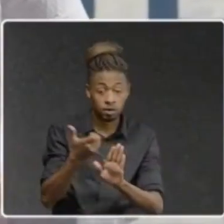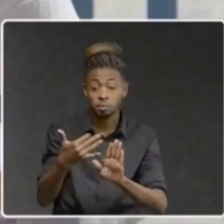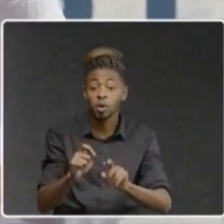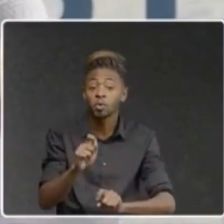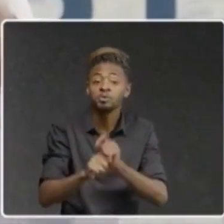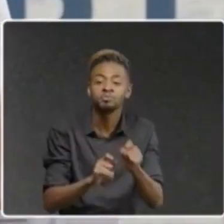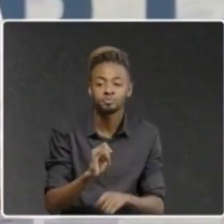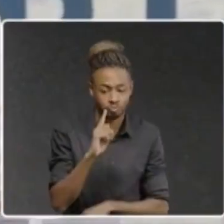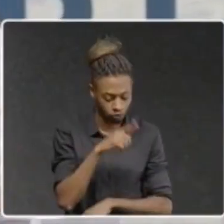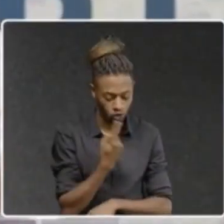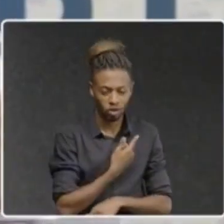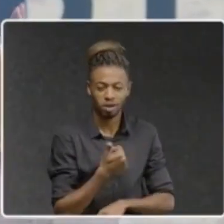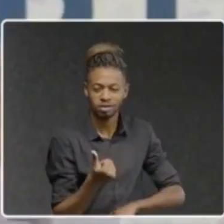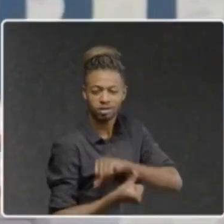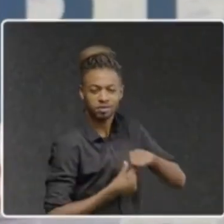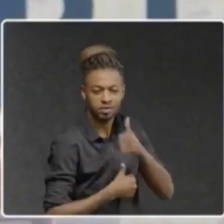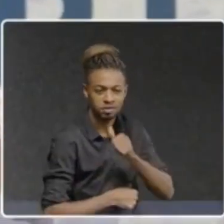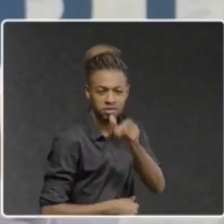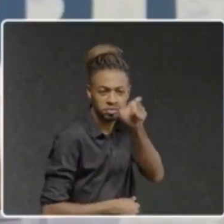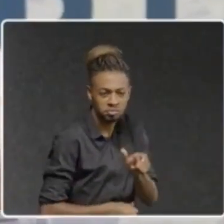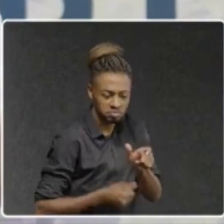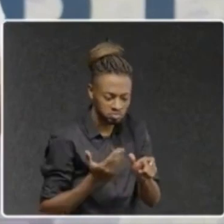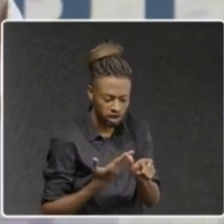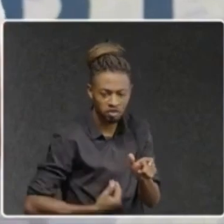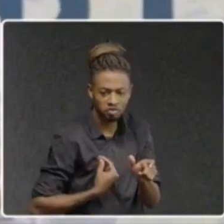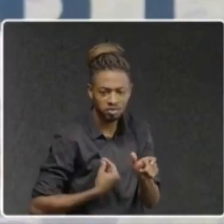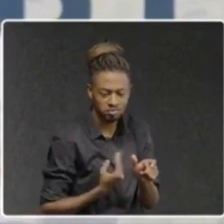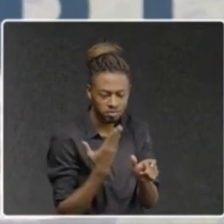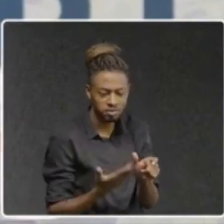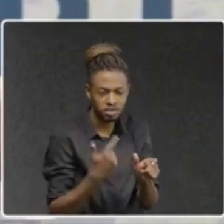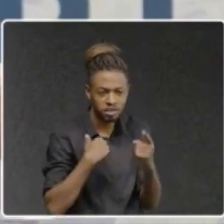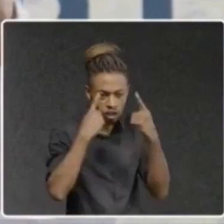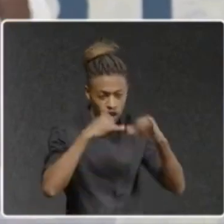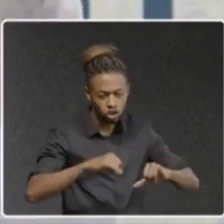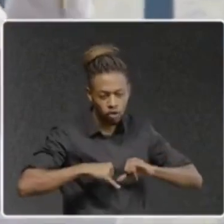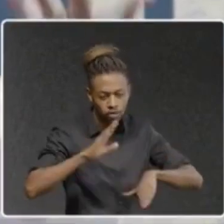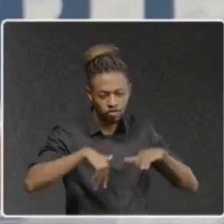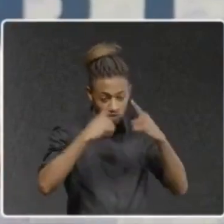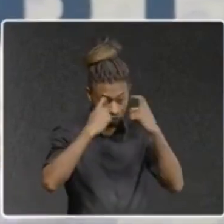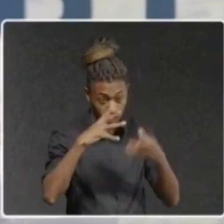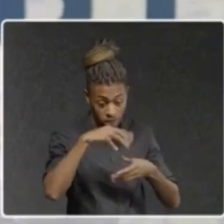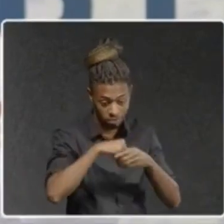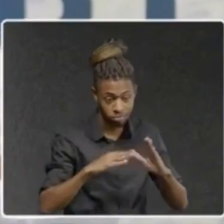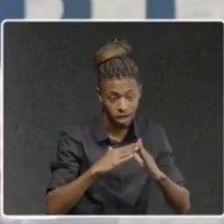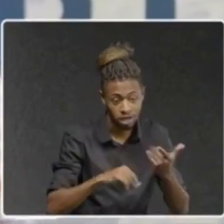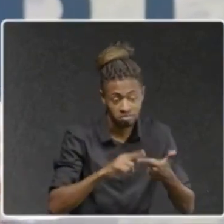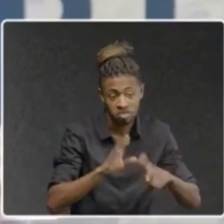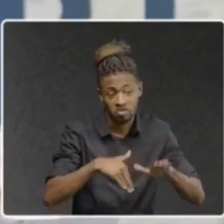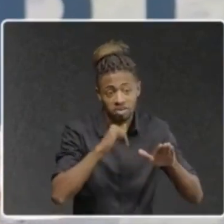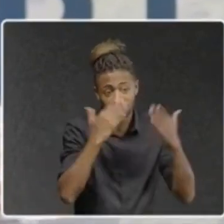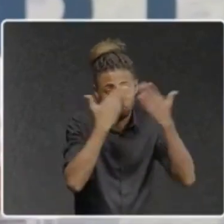quer transformar a vida dessa mulher que está sofrendo violência, que às vezes ela nem se dá conta que ela está no ciclo da